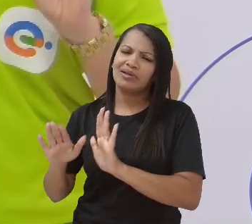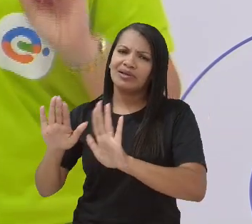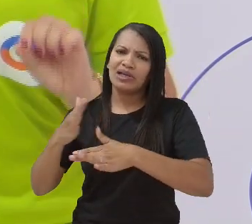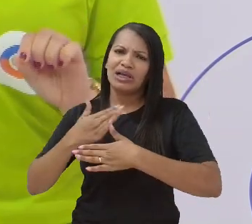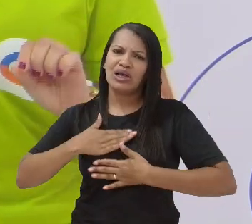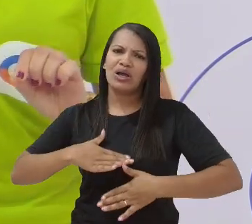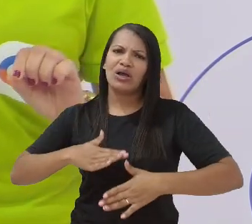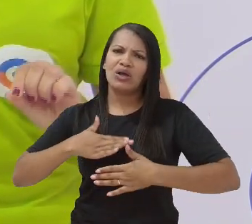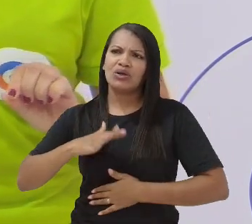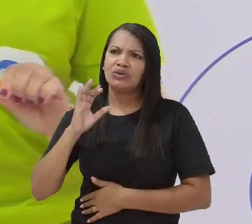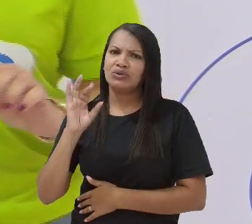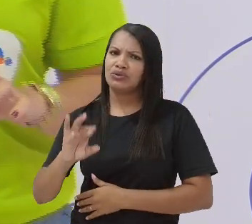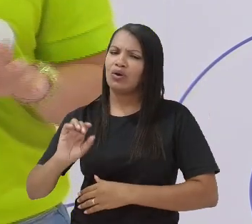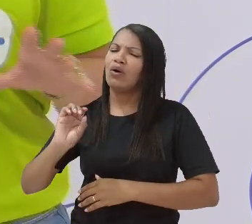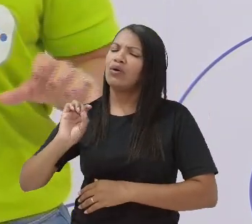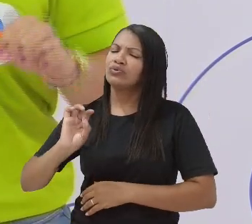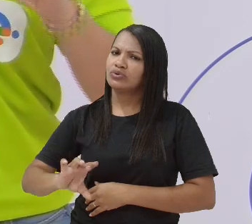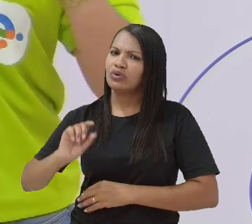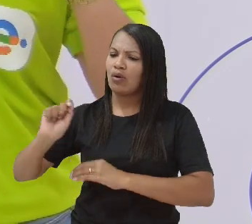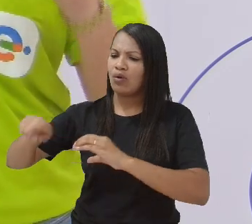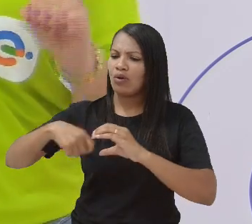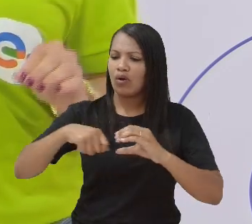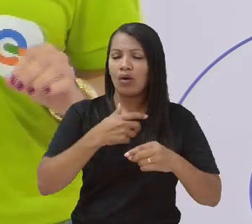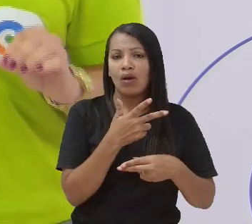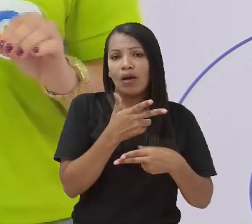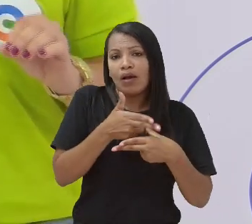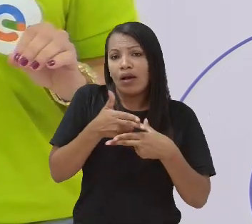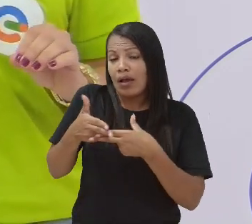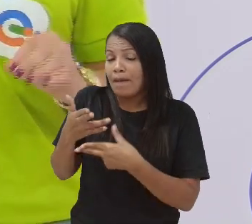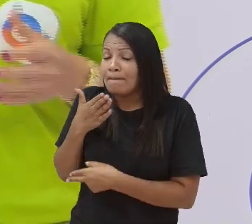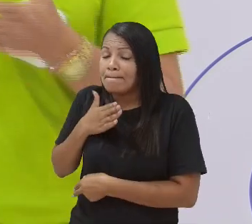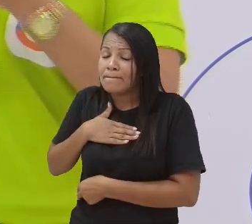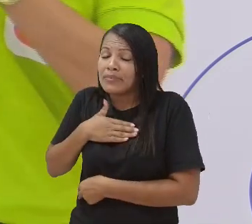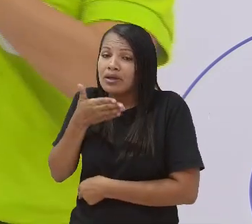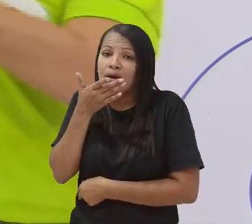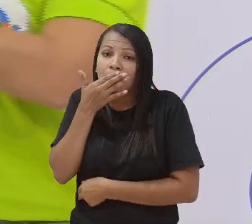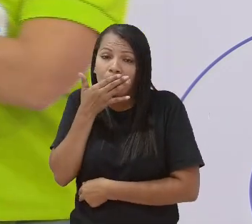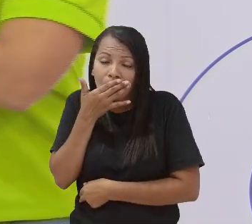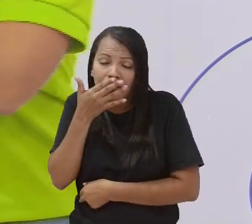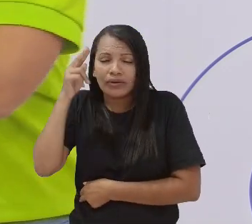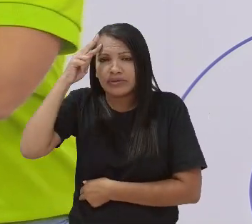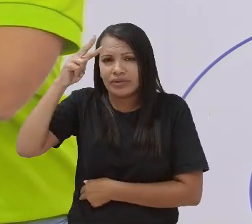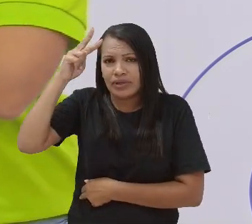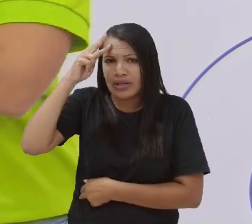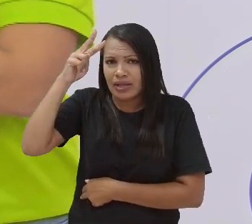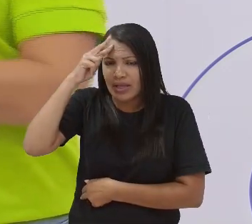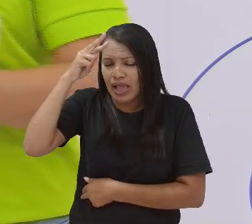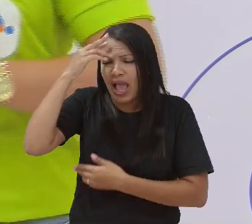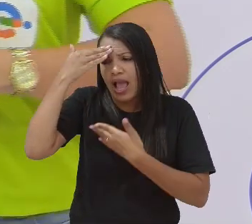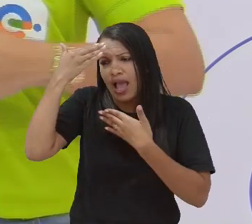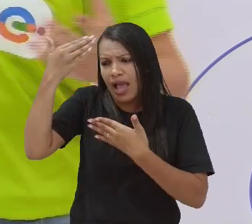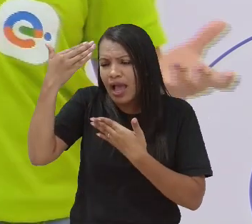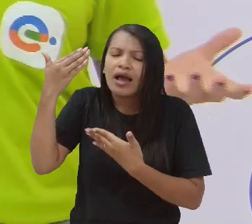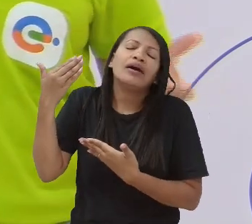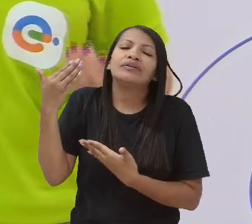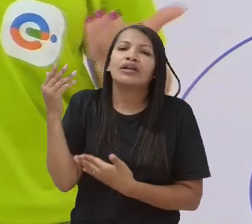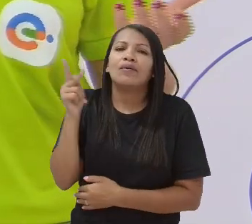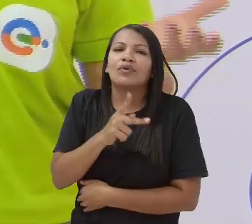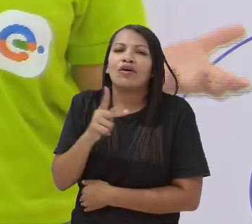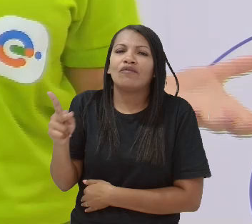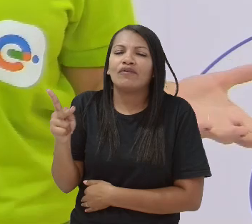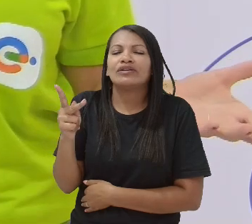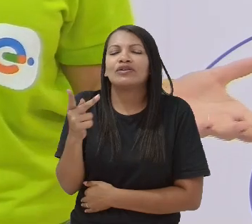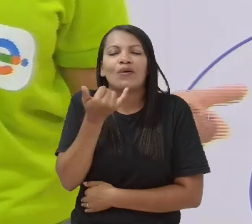esse é só mais um episódio da série Minha Cor Tem História. Eu agradeço a presença da professora, que como sempre dá